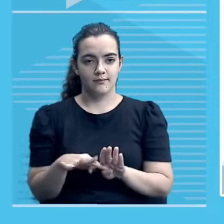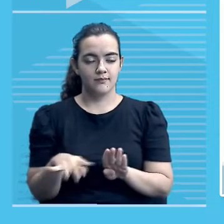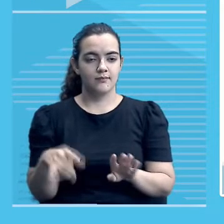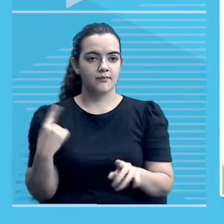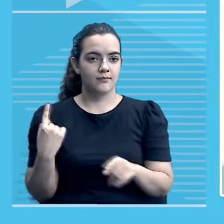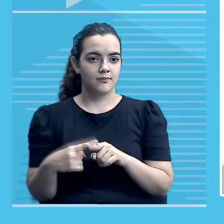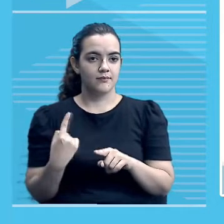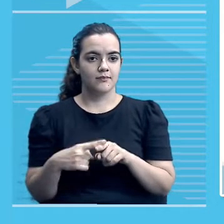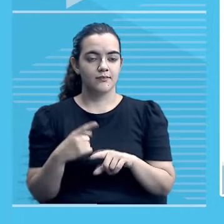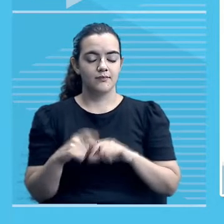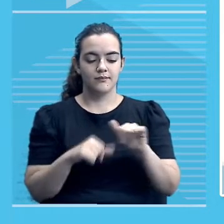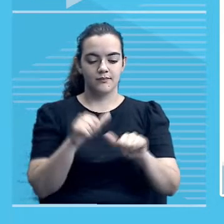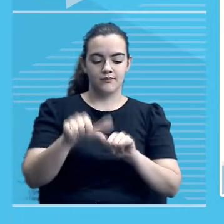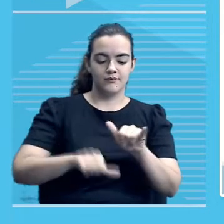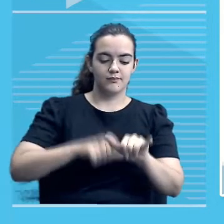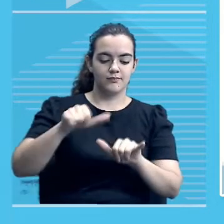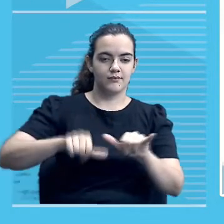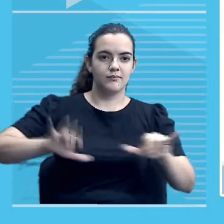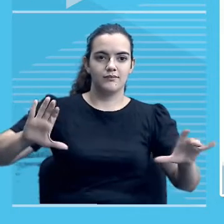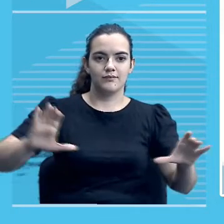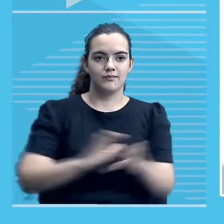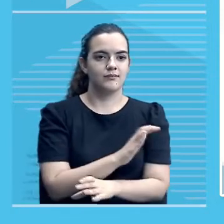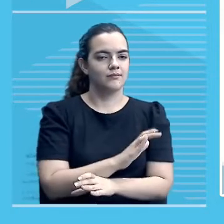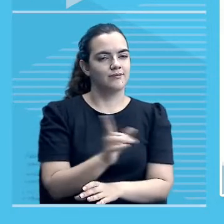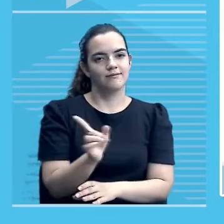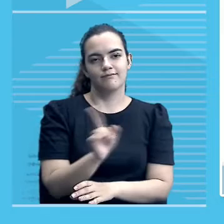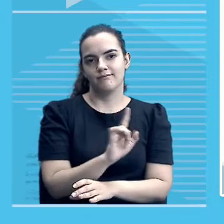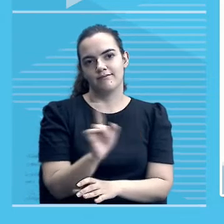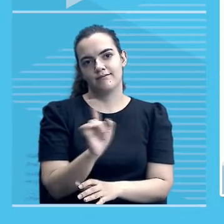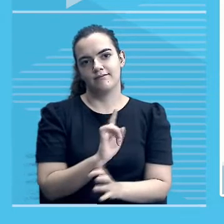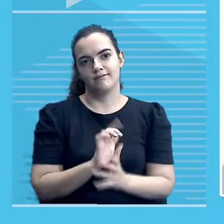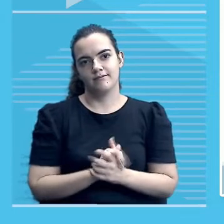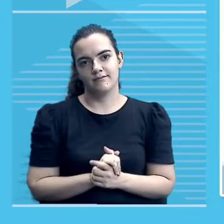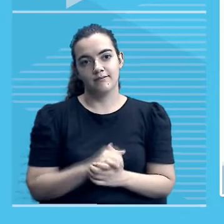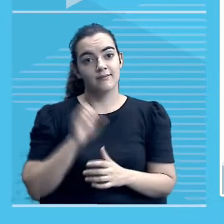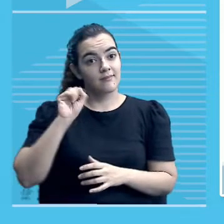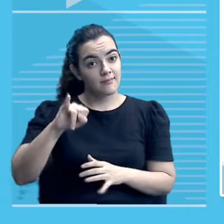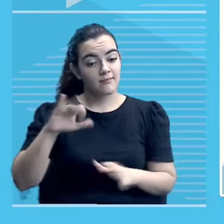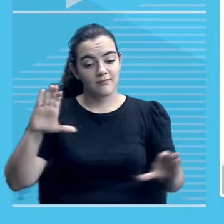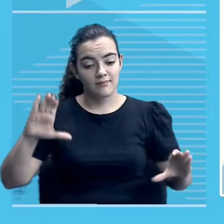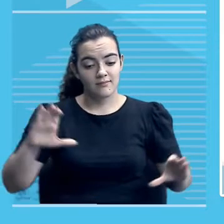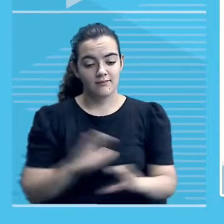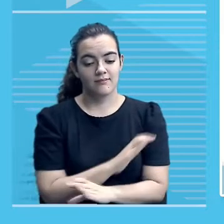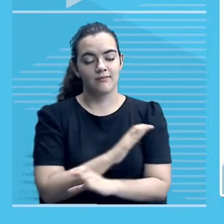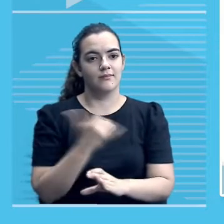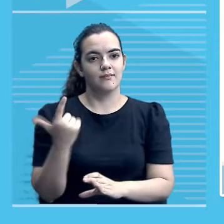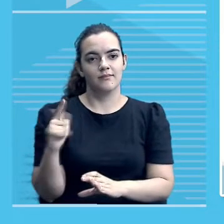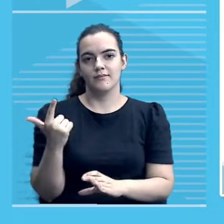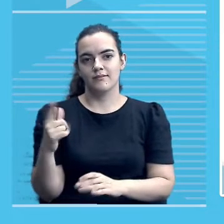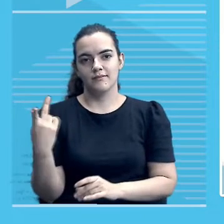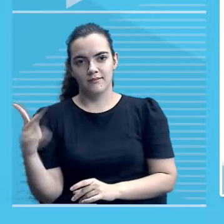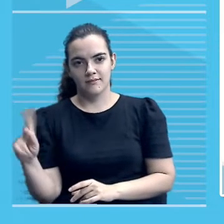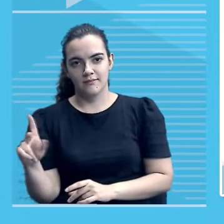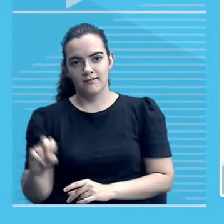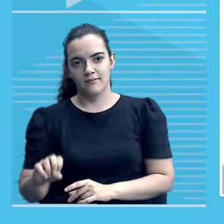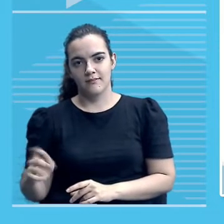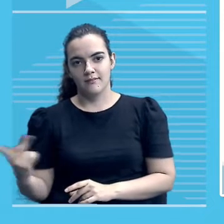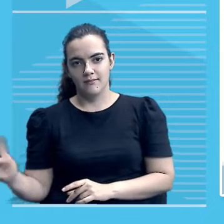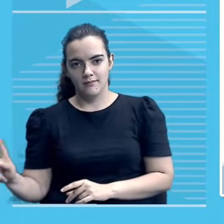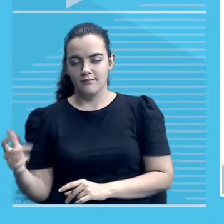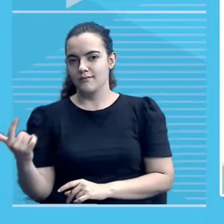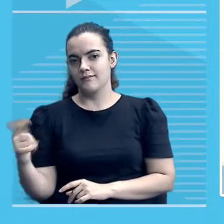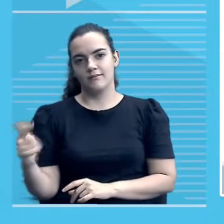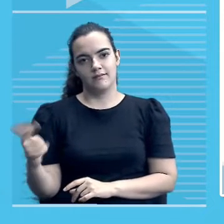de neutralização parcial. Porque se fosse total, não aparecia nem hidrogênio e muito menos